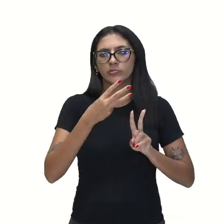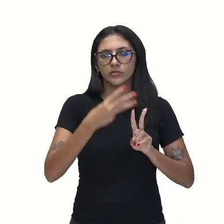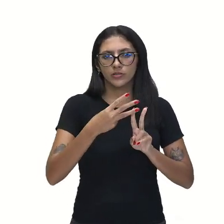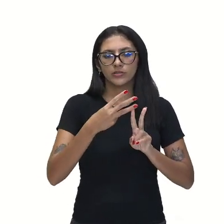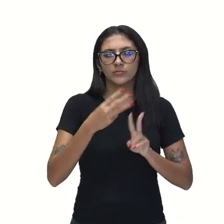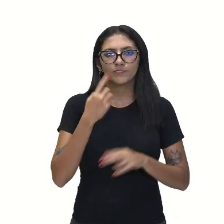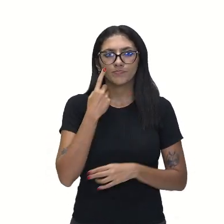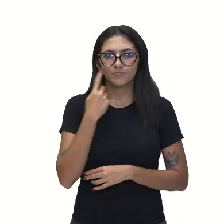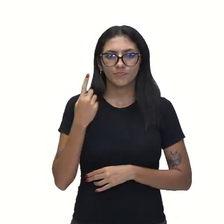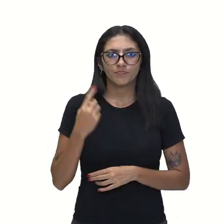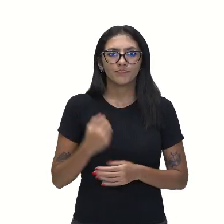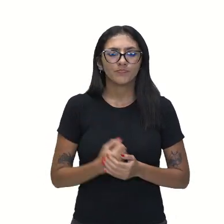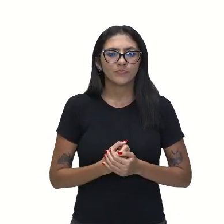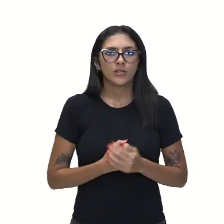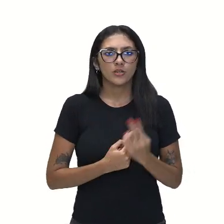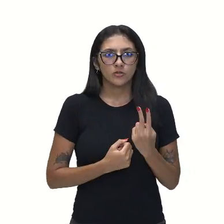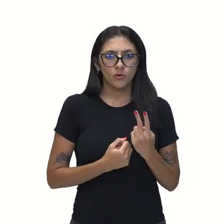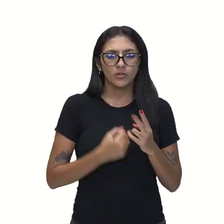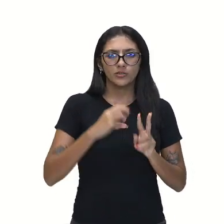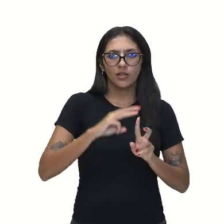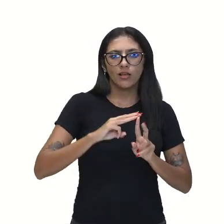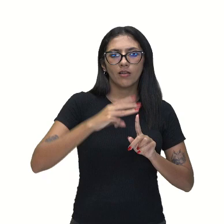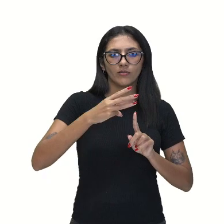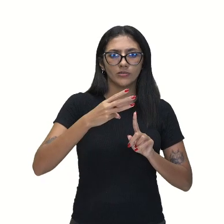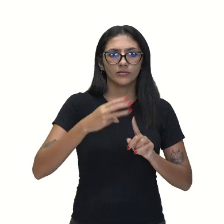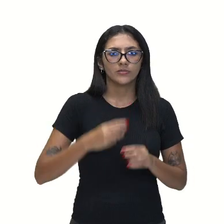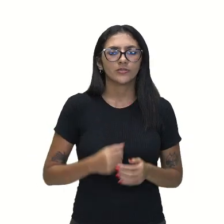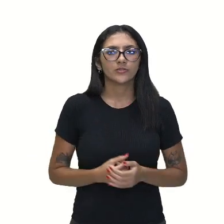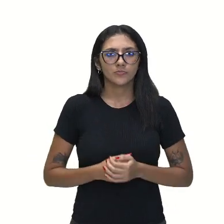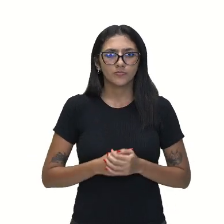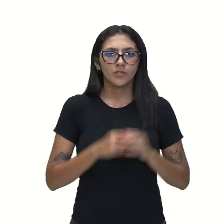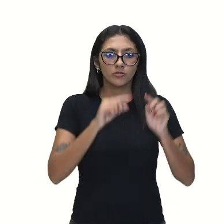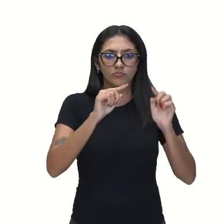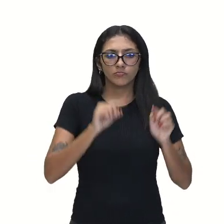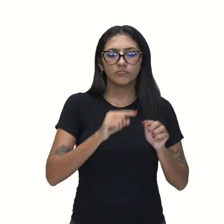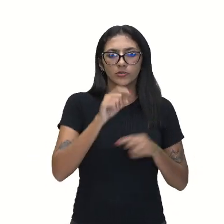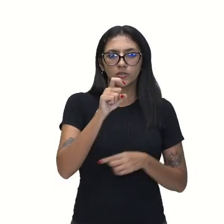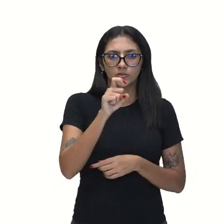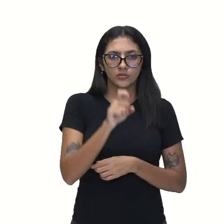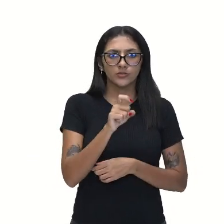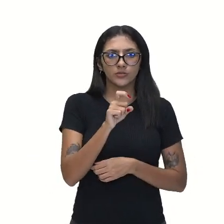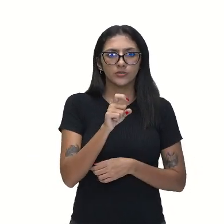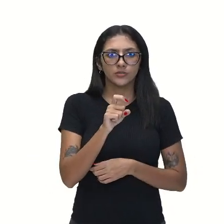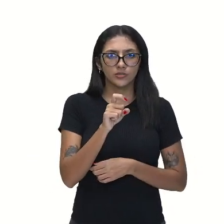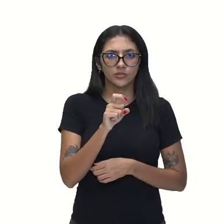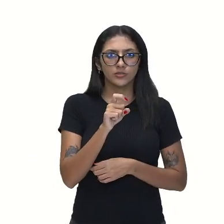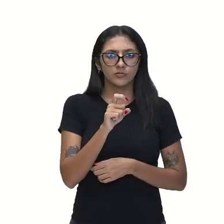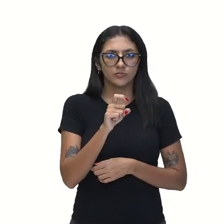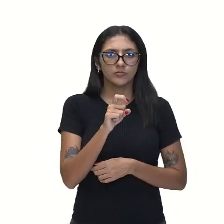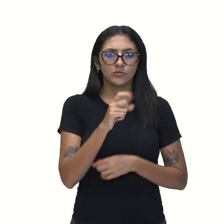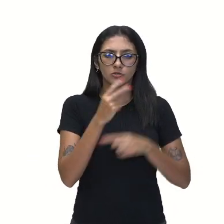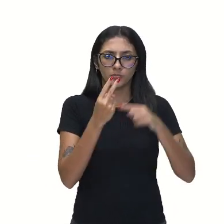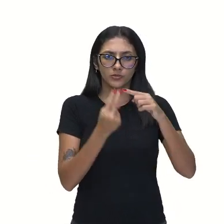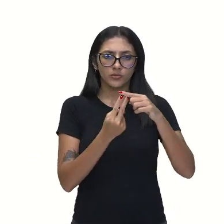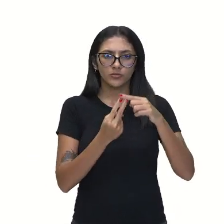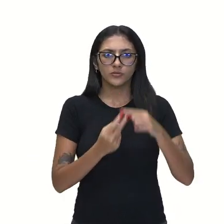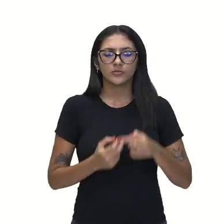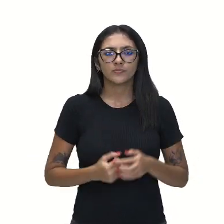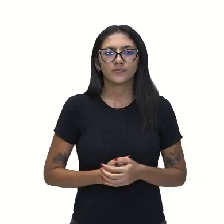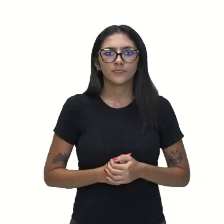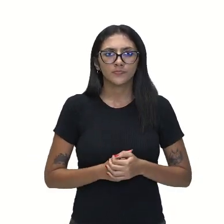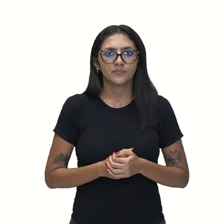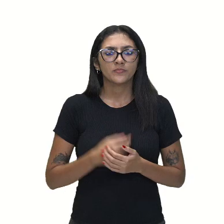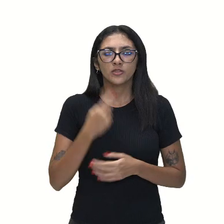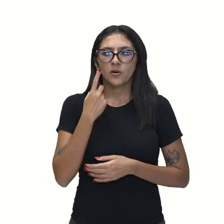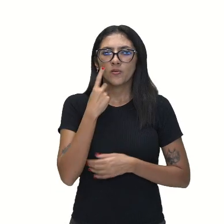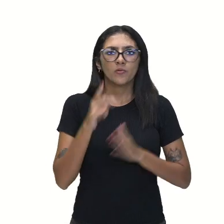2 elevado a 3. E vou elevar a x sobre 2, tá? Veja, o que era